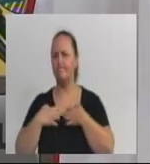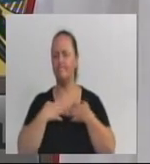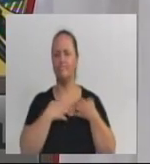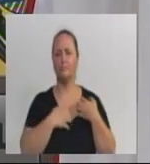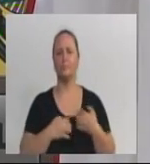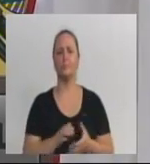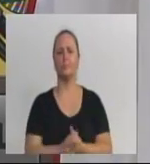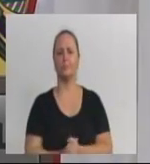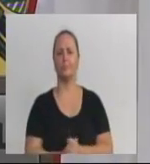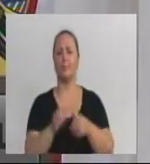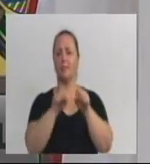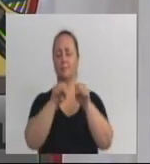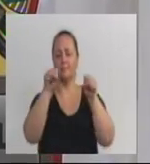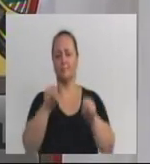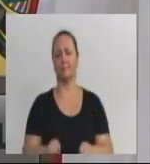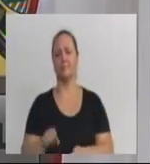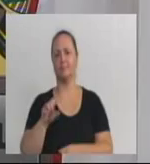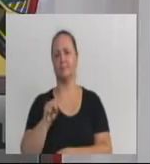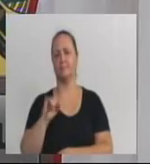do sistema SIGA,